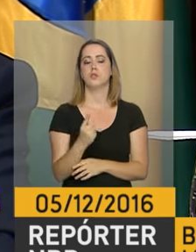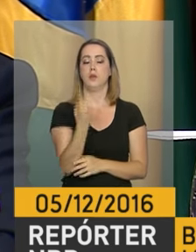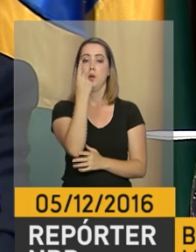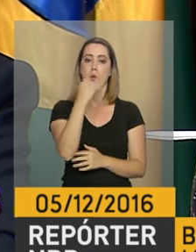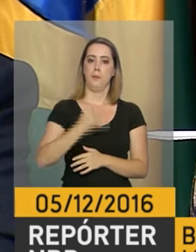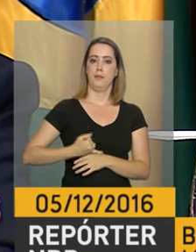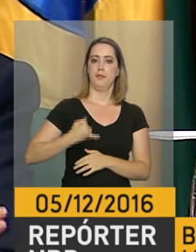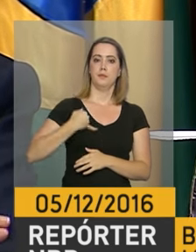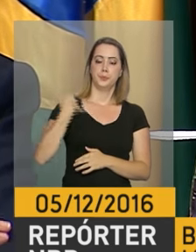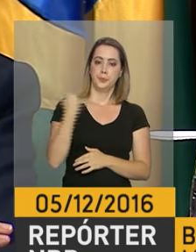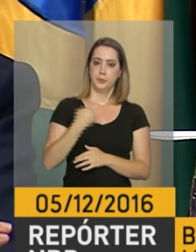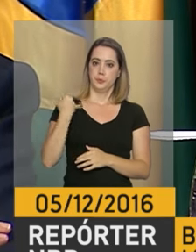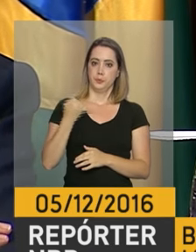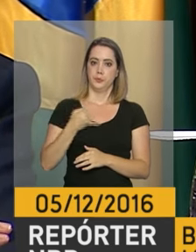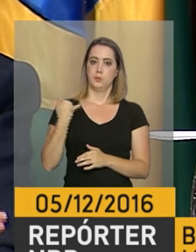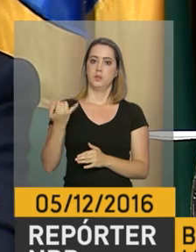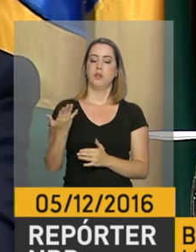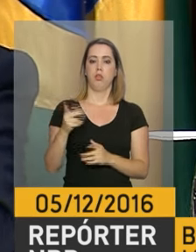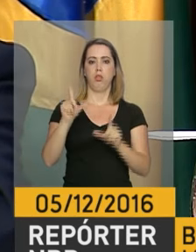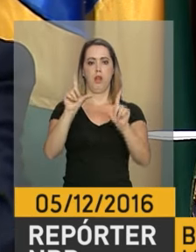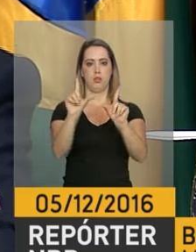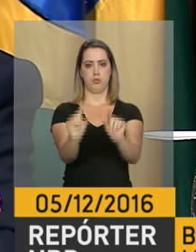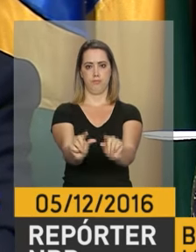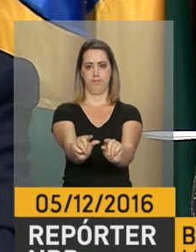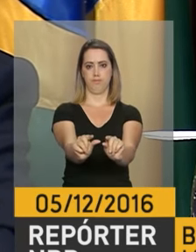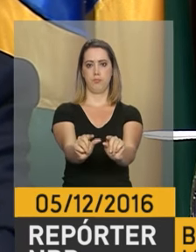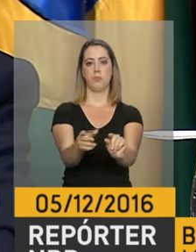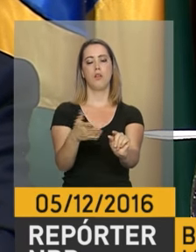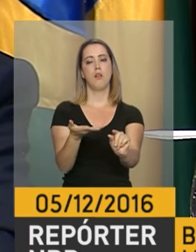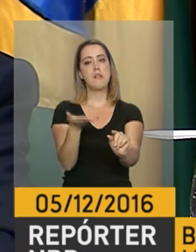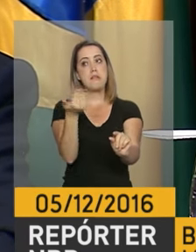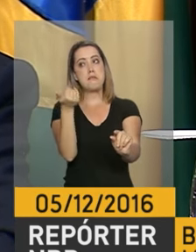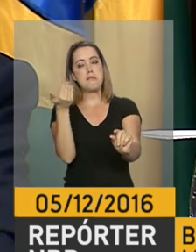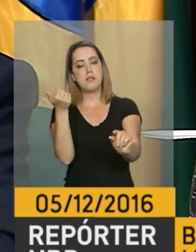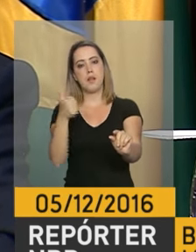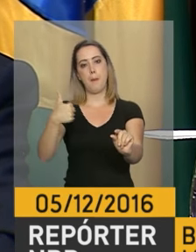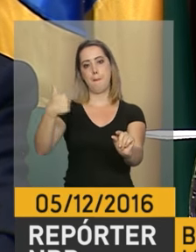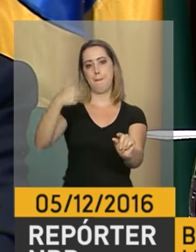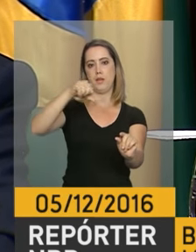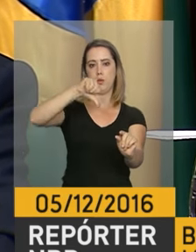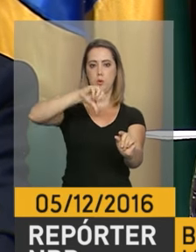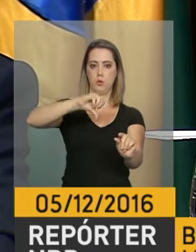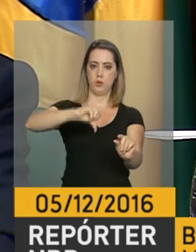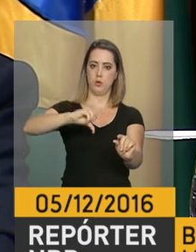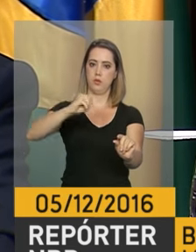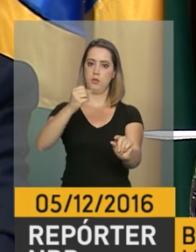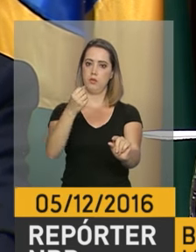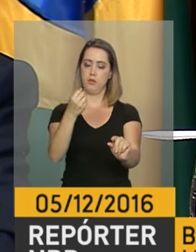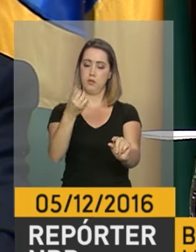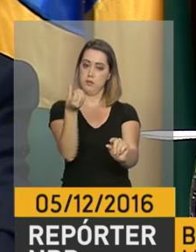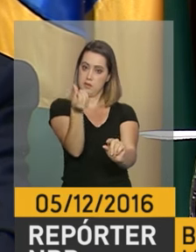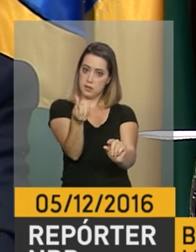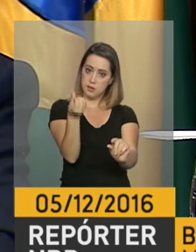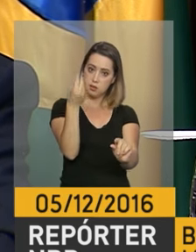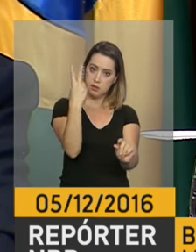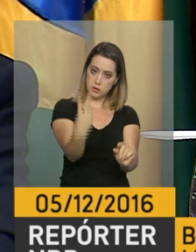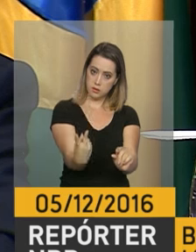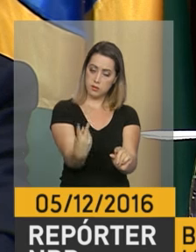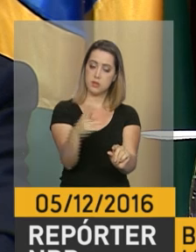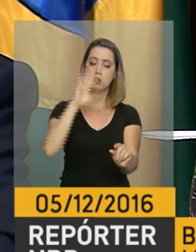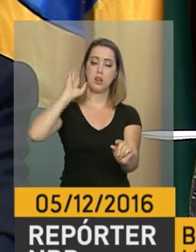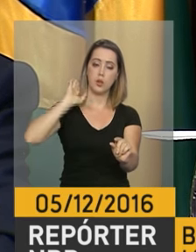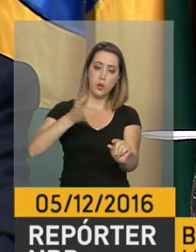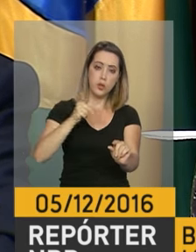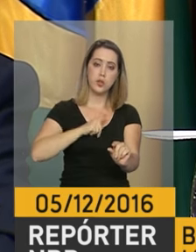mínima, que como vimos, acabei de registrar 1962, não é inédita no nosso